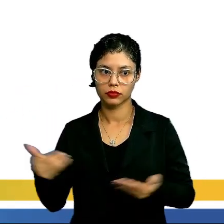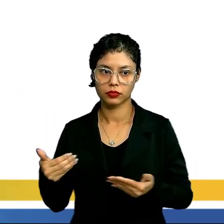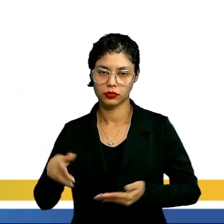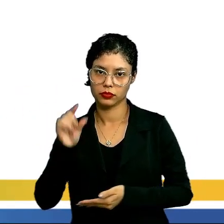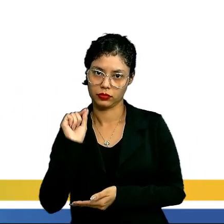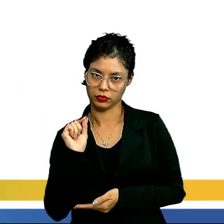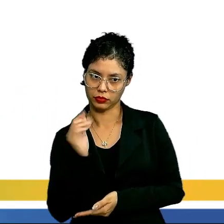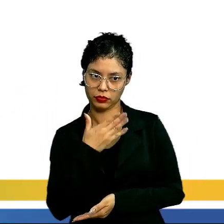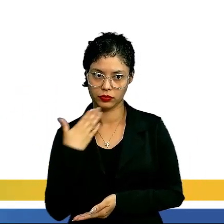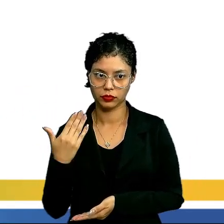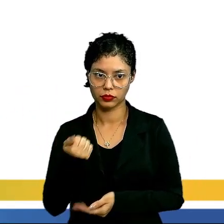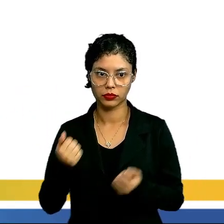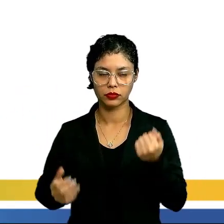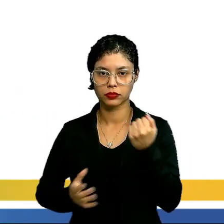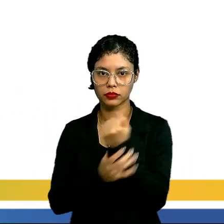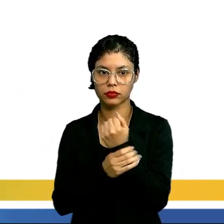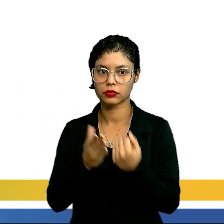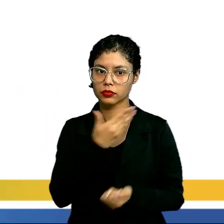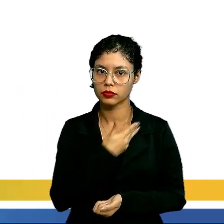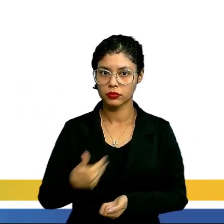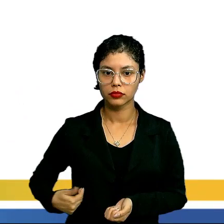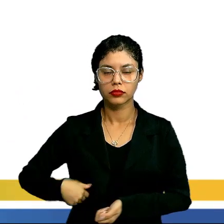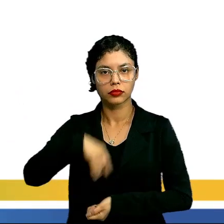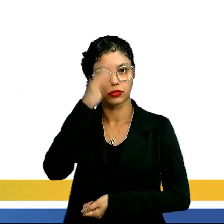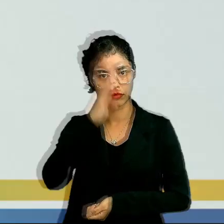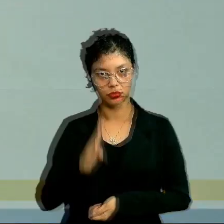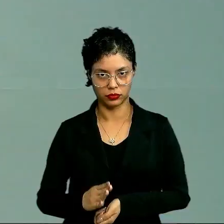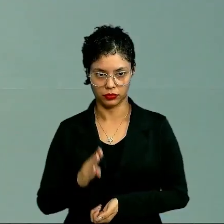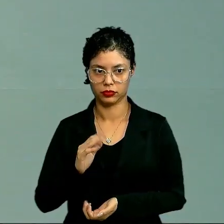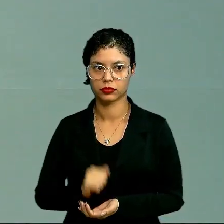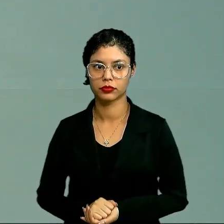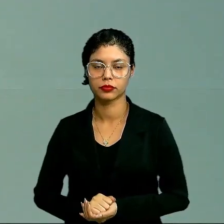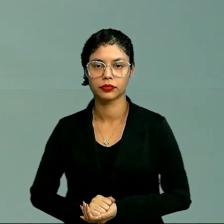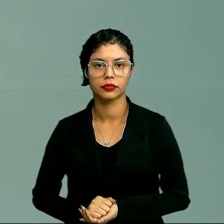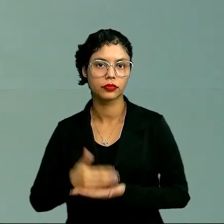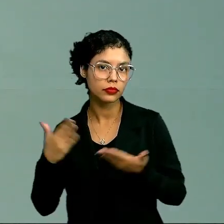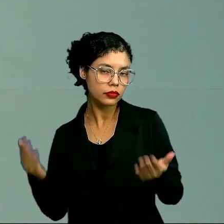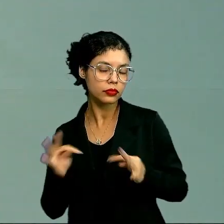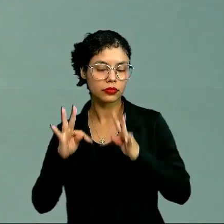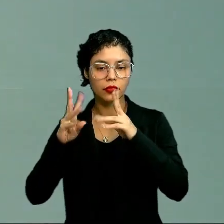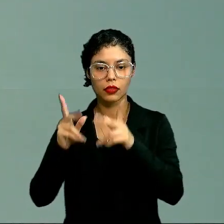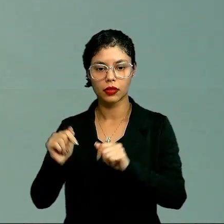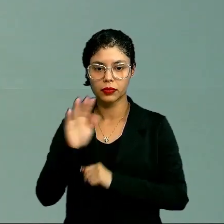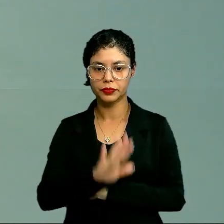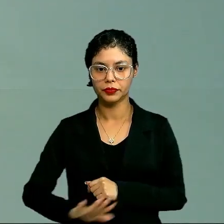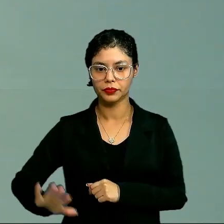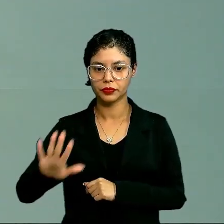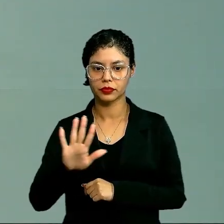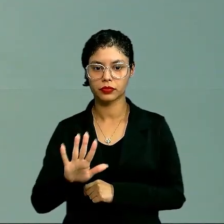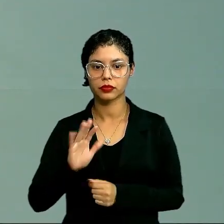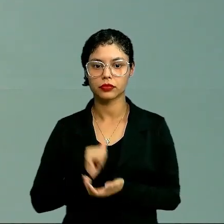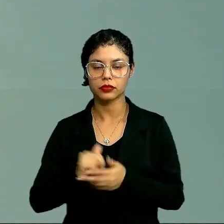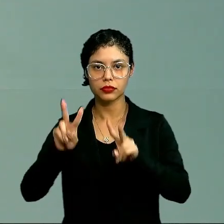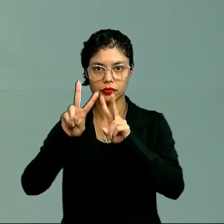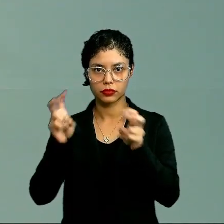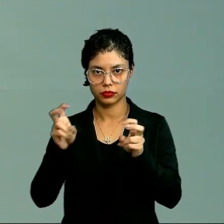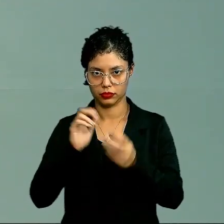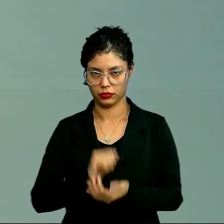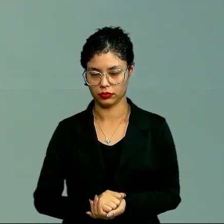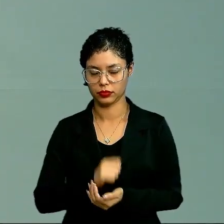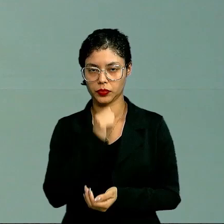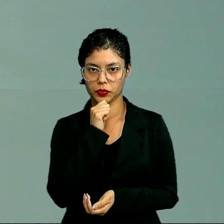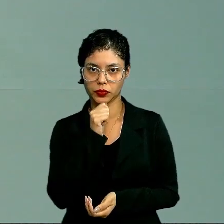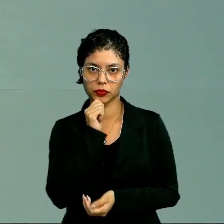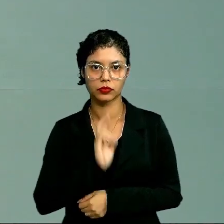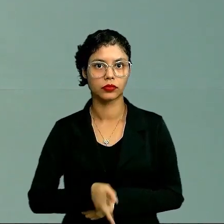seria como melhorar a segurança pública no Brasil. É sabido de todos que essa é uma temática que ela